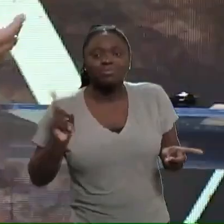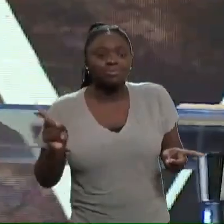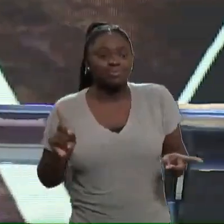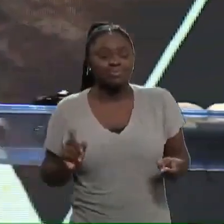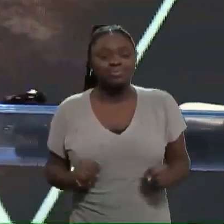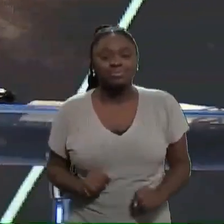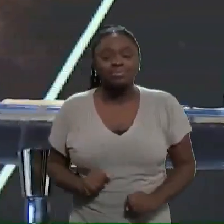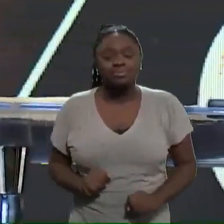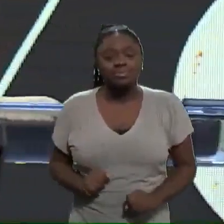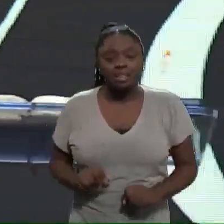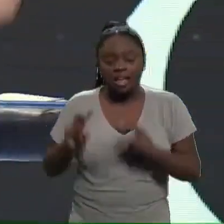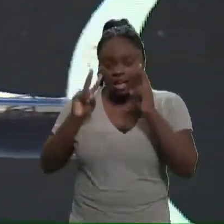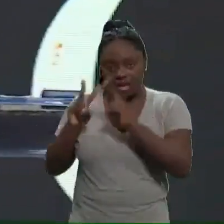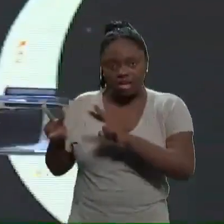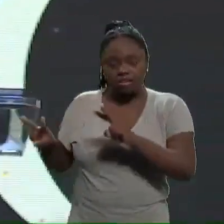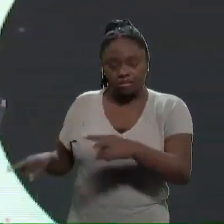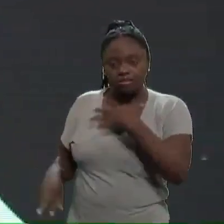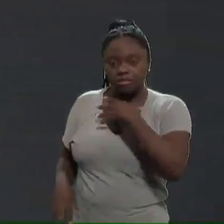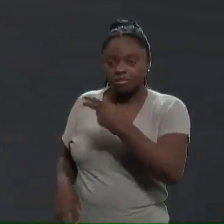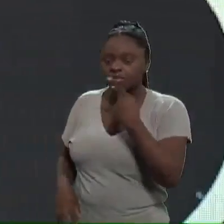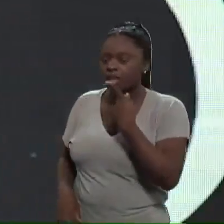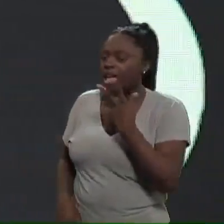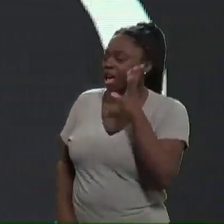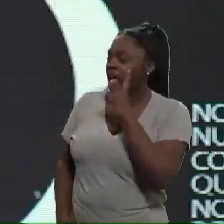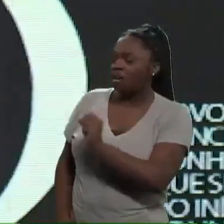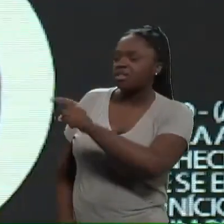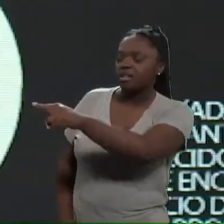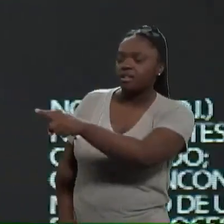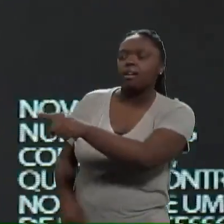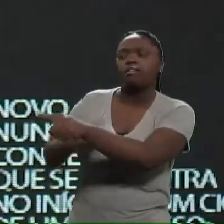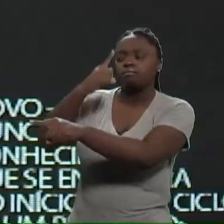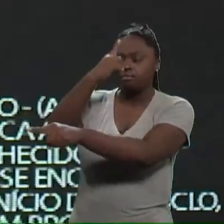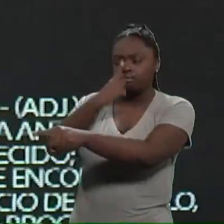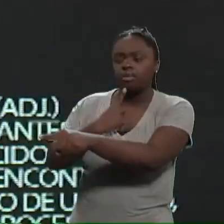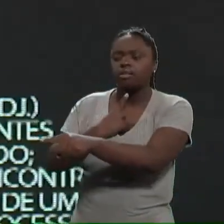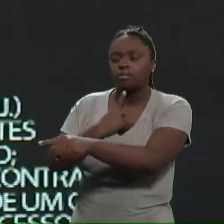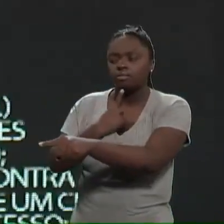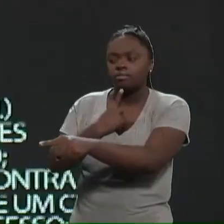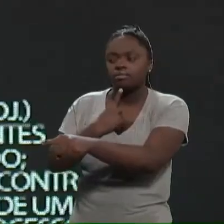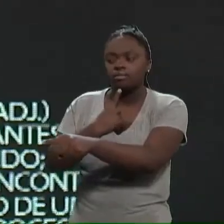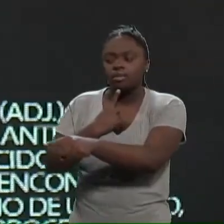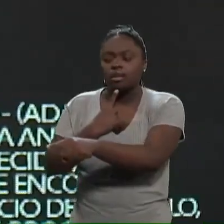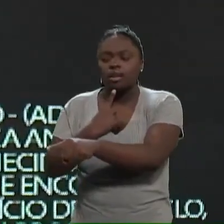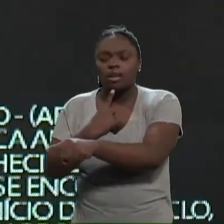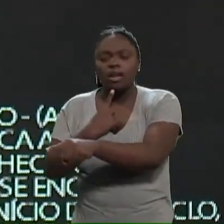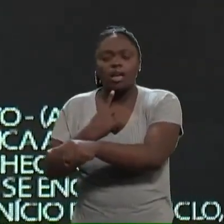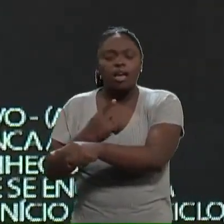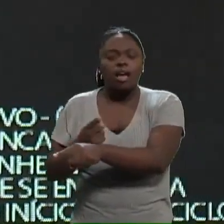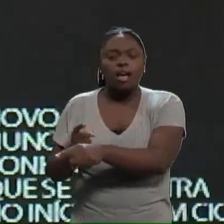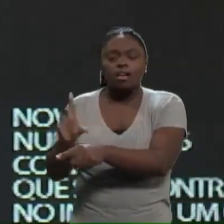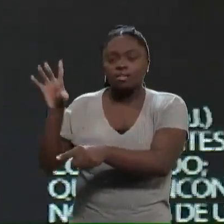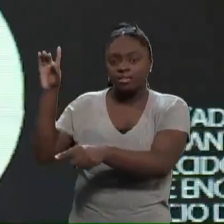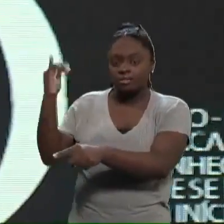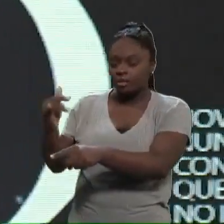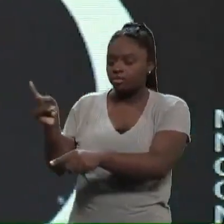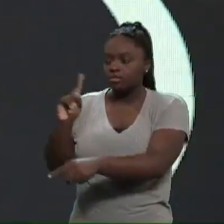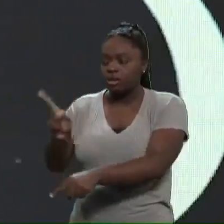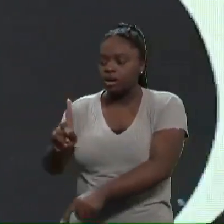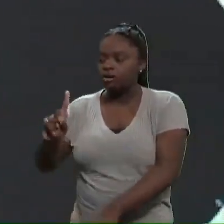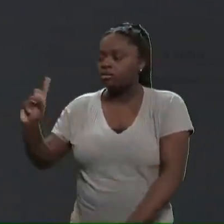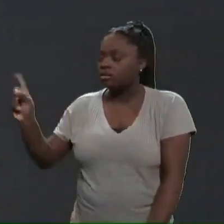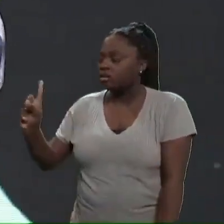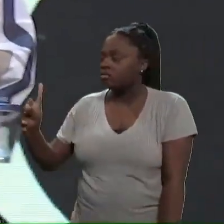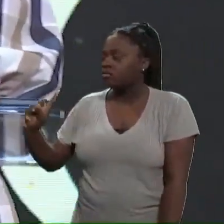Ele olhou para os filhos de Jessé e falou assim: deve que é esse aqui tem perfil. Quando chega, passa o tempo, Deus fala: não é, não é, não é, não